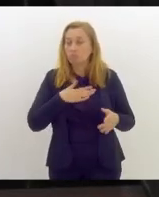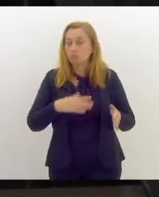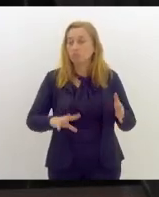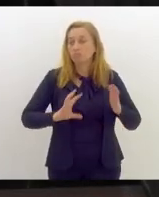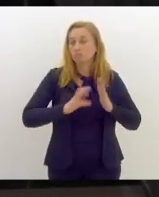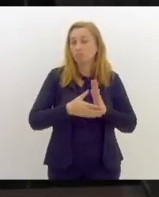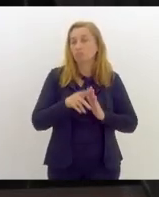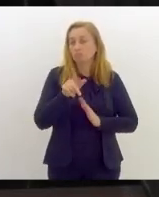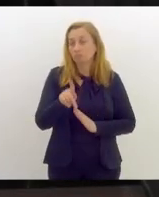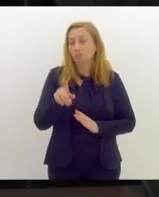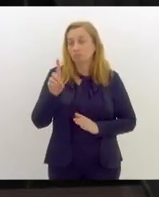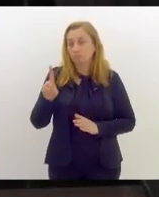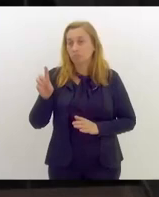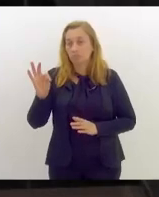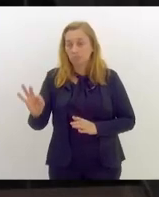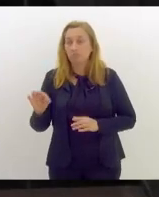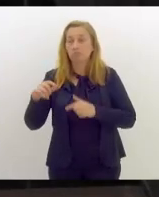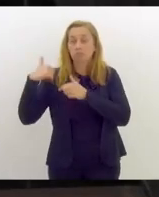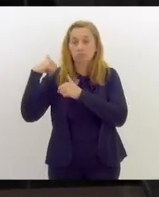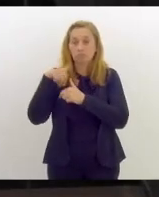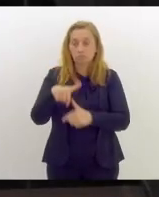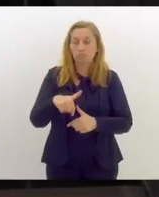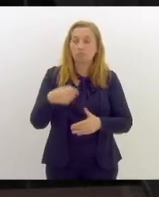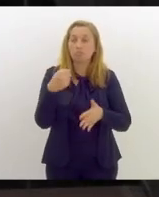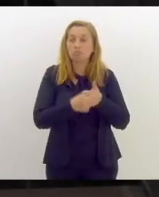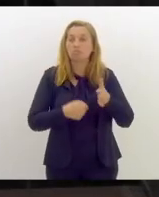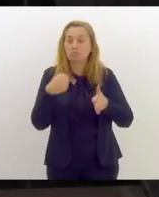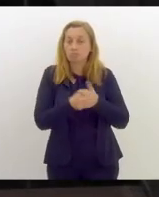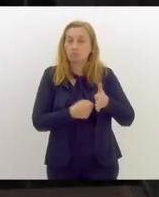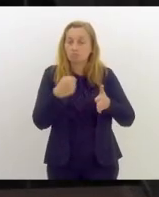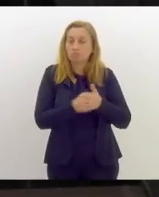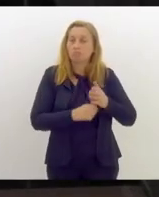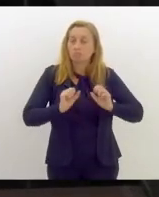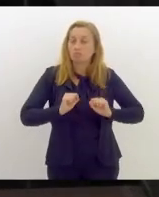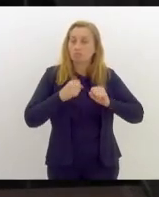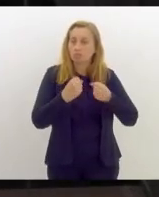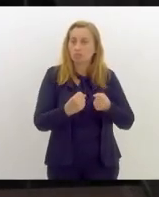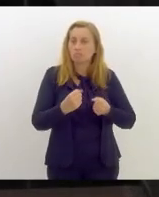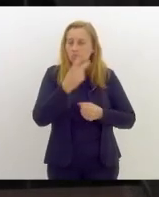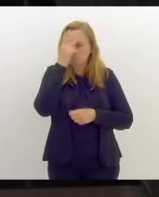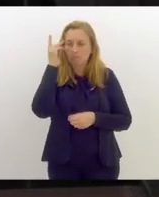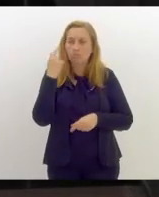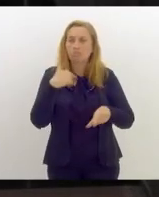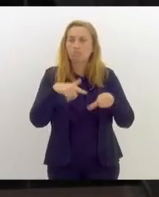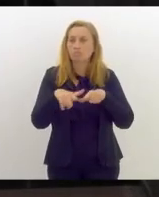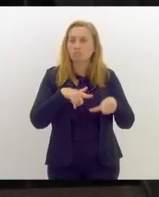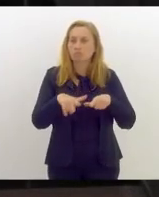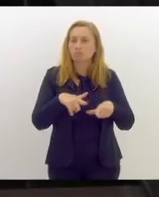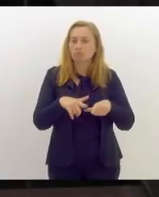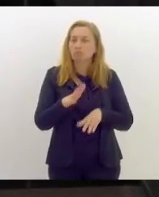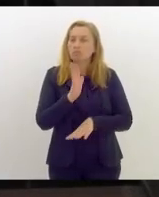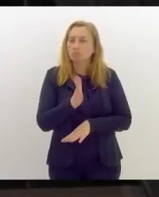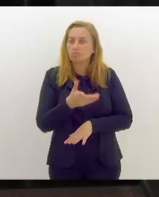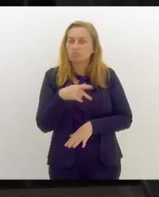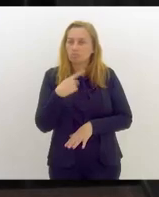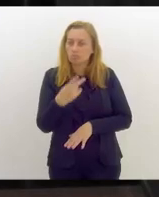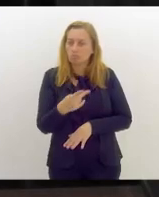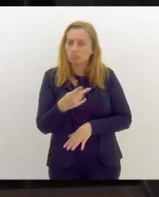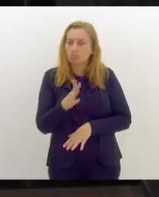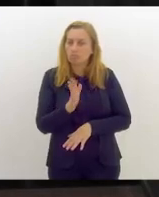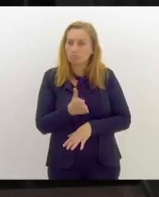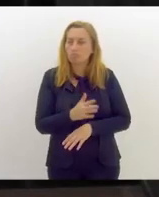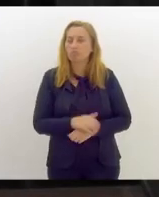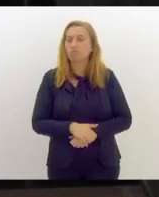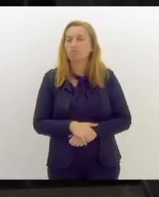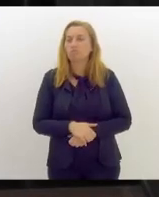PDT tem uma tradição na luta em defesa dos trabalhadores E aí já faço desde